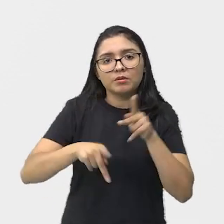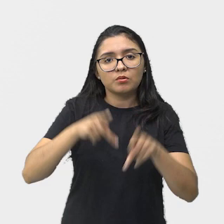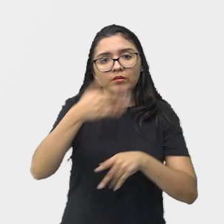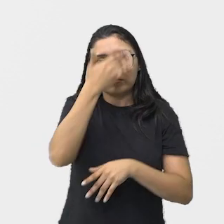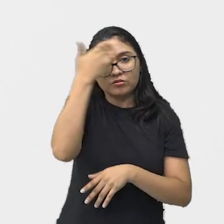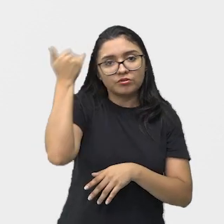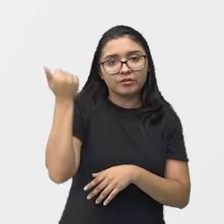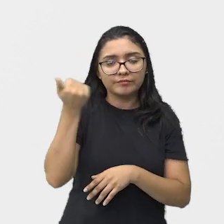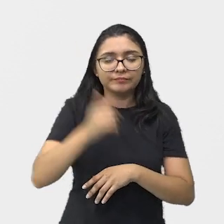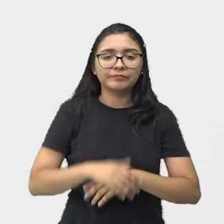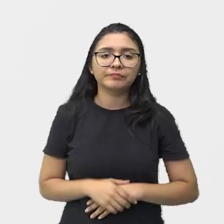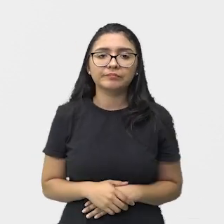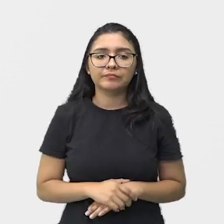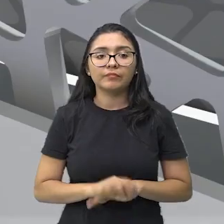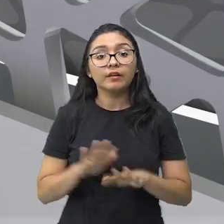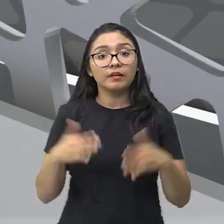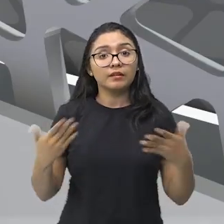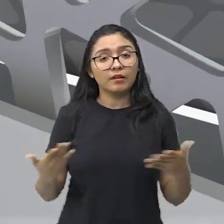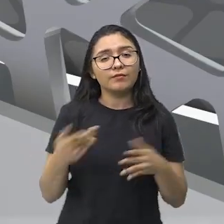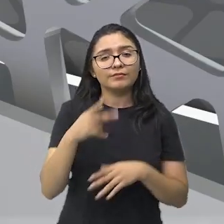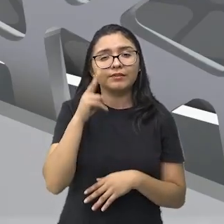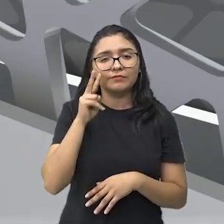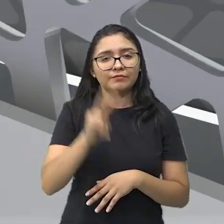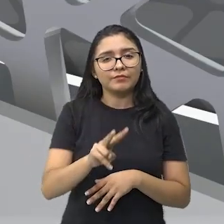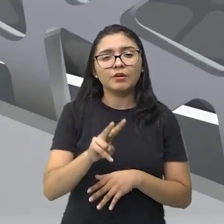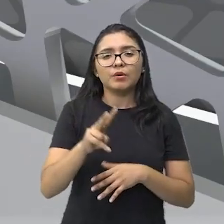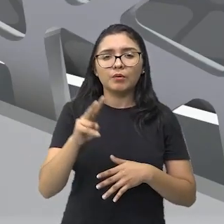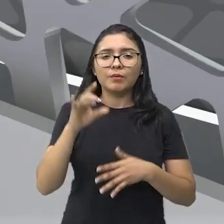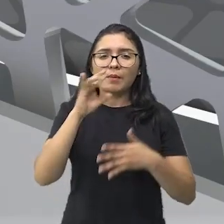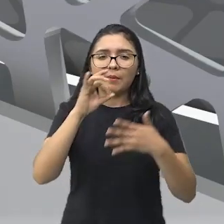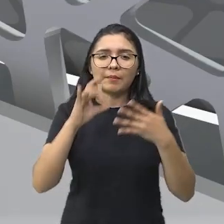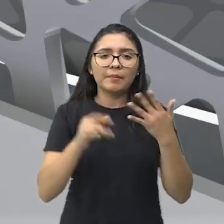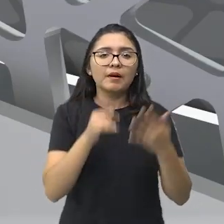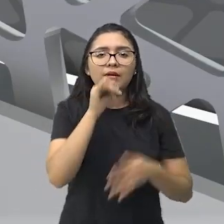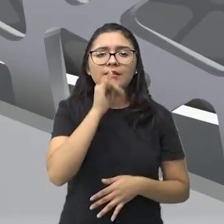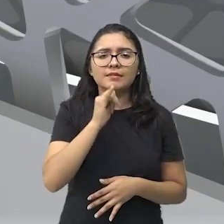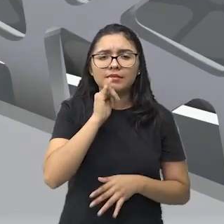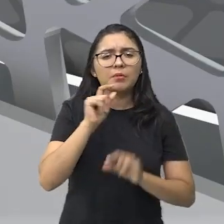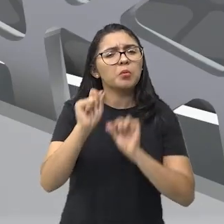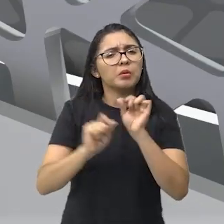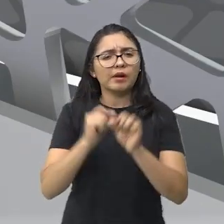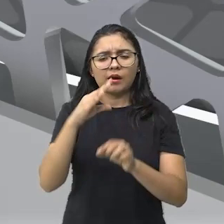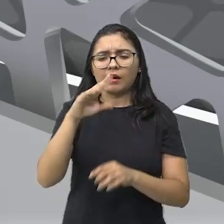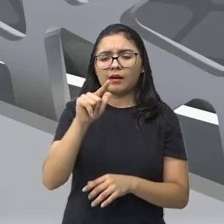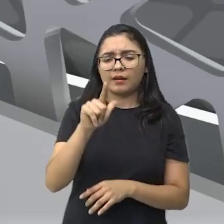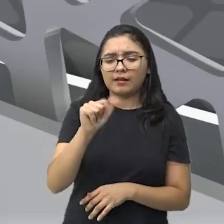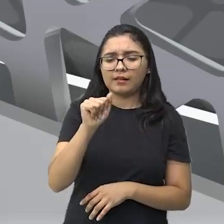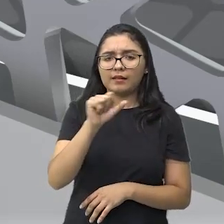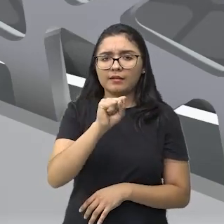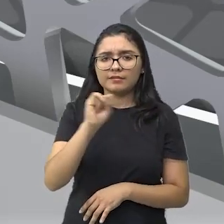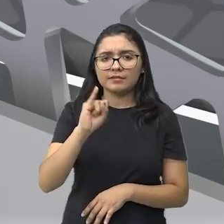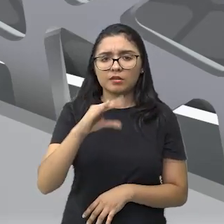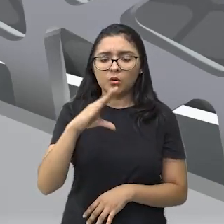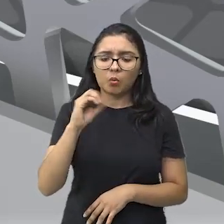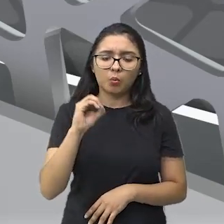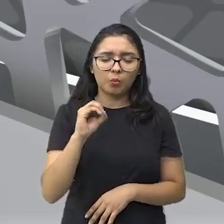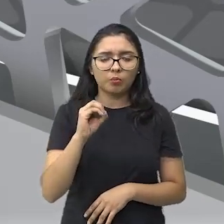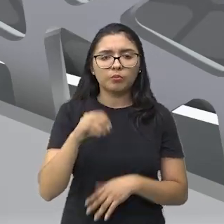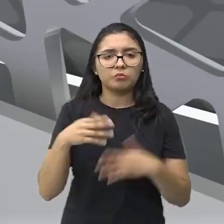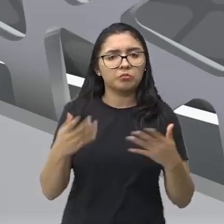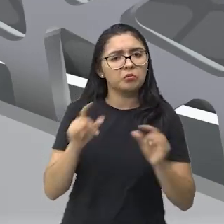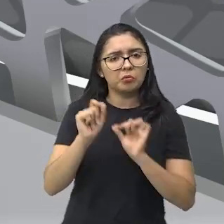a questão da música clássica, alguns exemplos que eu posso trazer para vocês. Professor, o que é clássico, o que não é clássico como